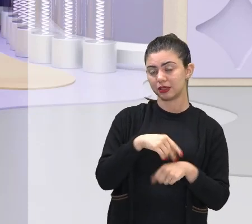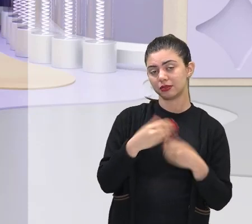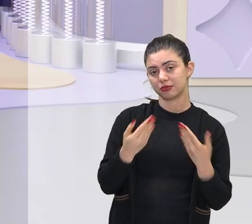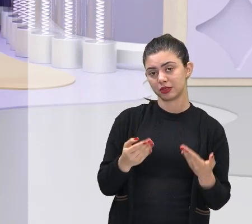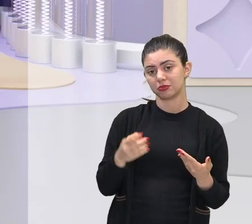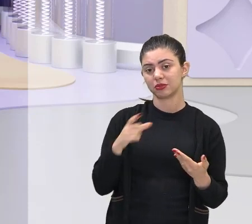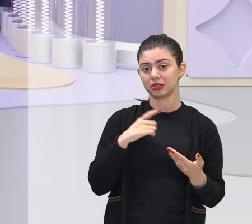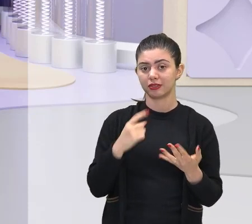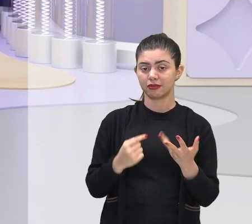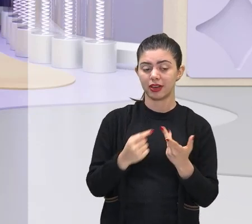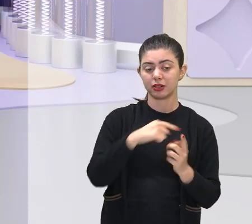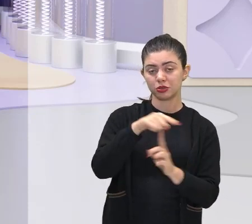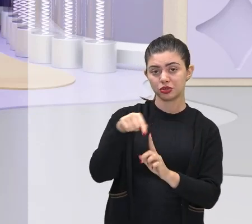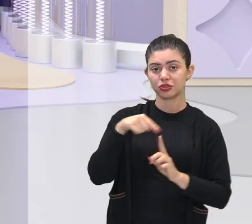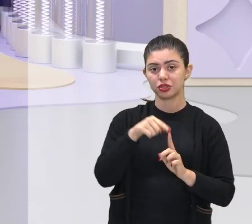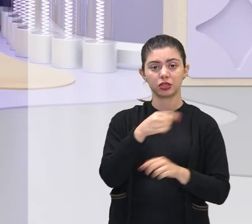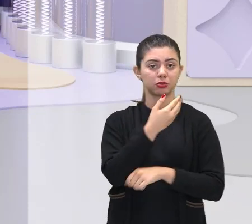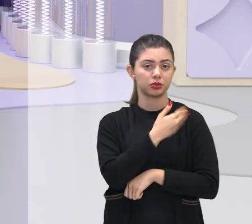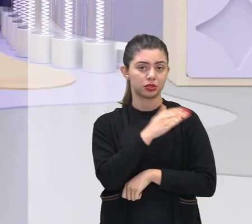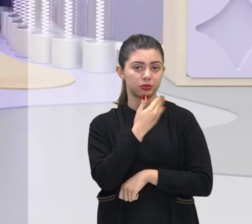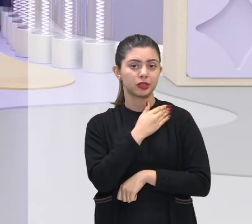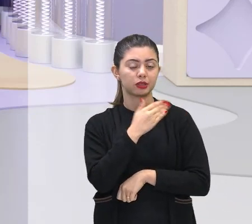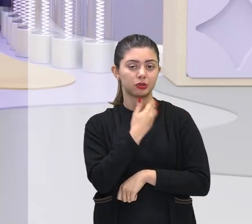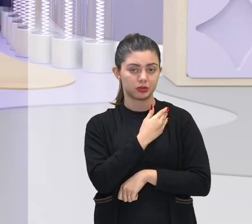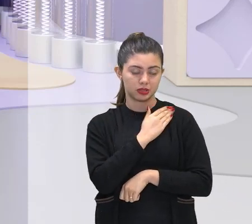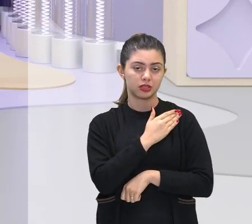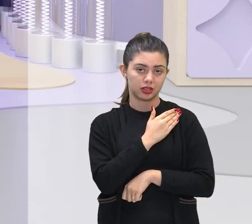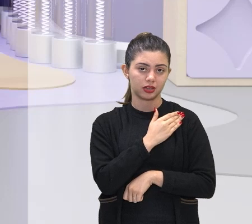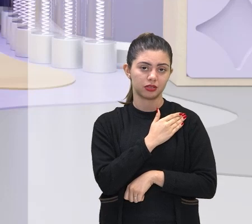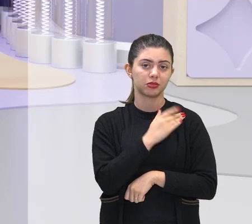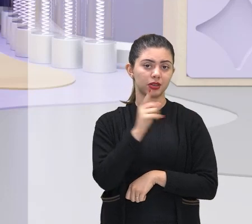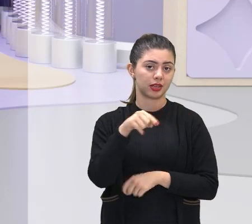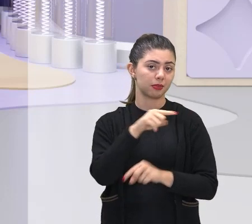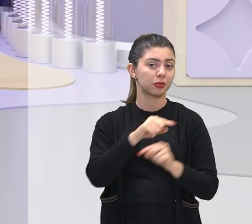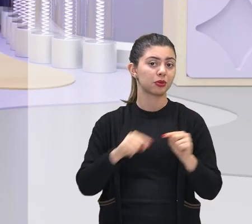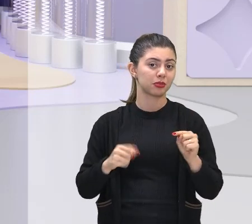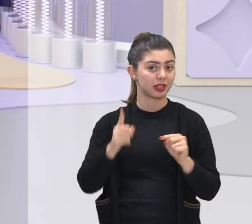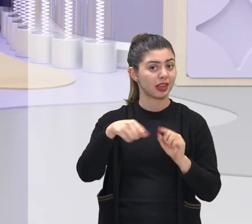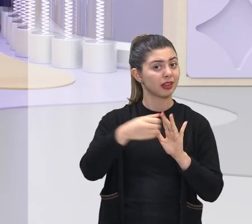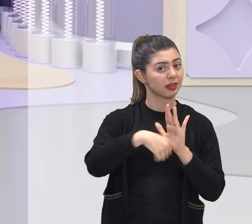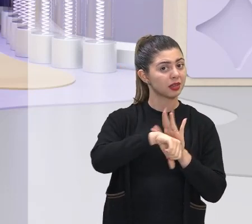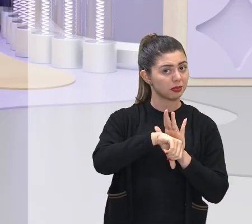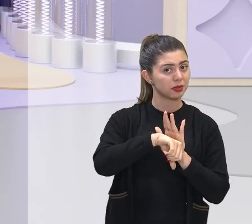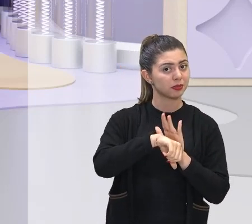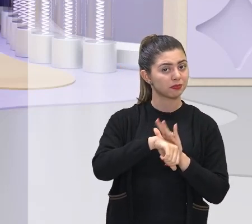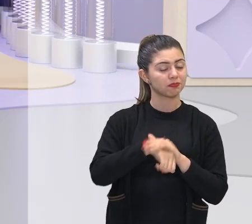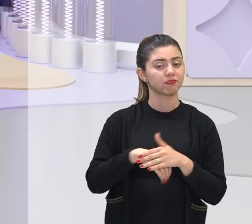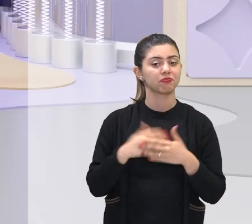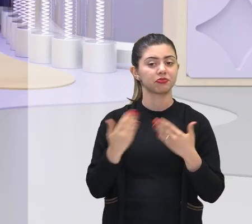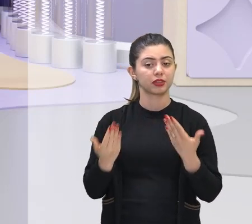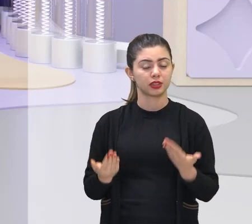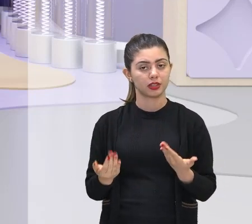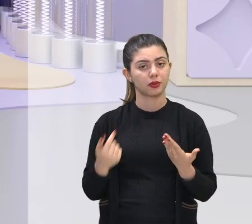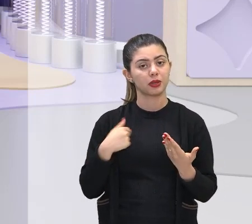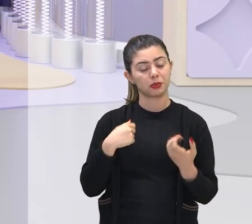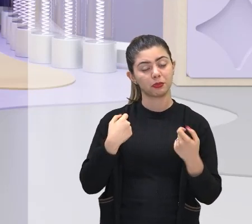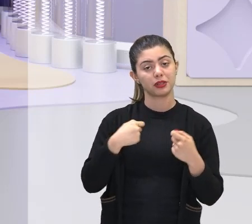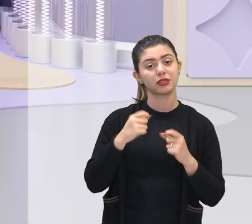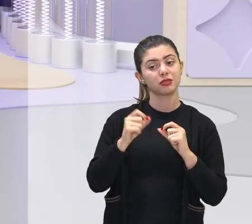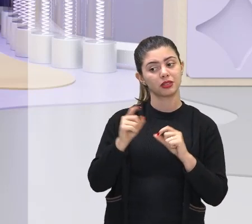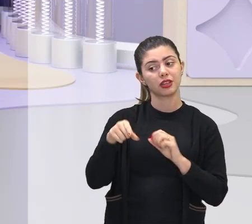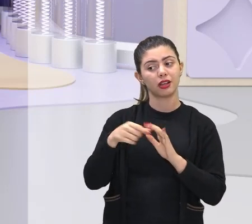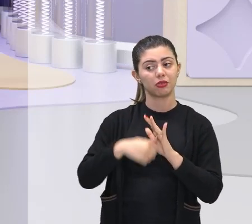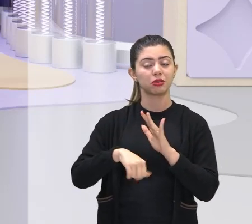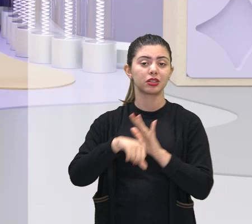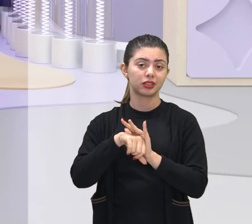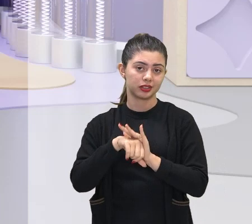diferentes formas de preconceito, diferentes formas de intolerância são consideradas crimes. Então, eu preciso responder por esses